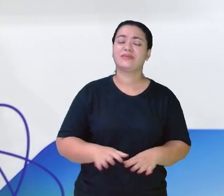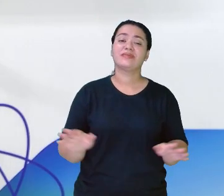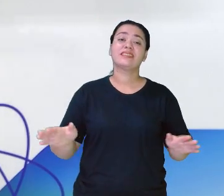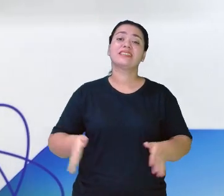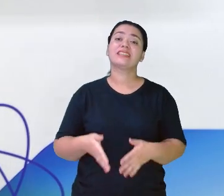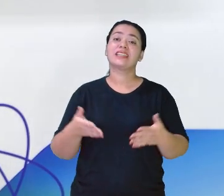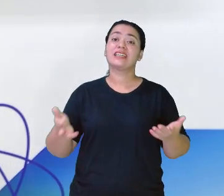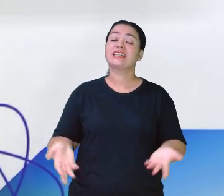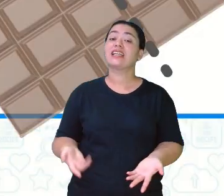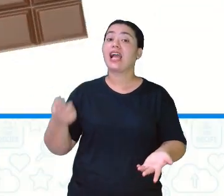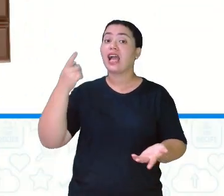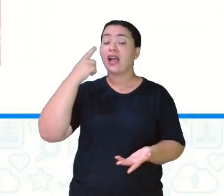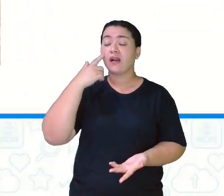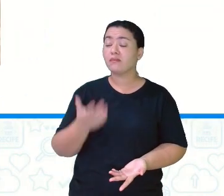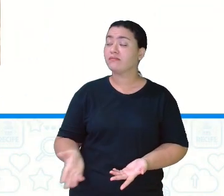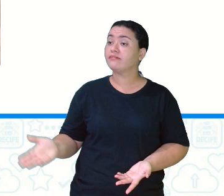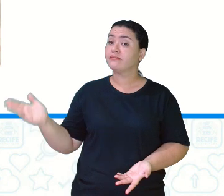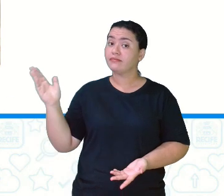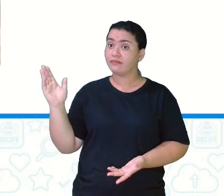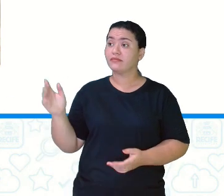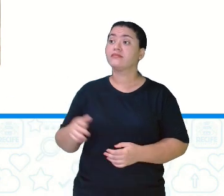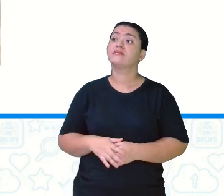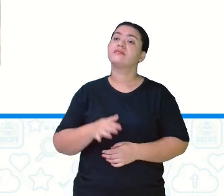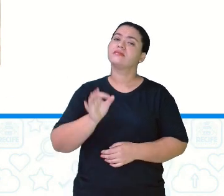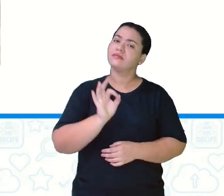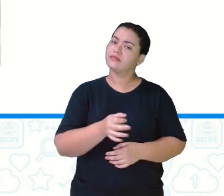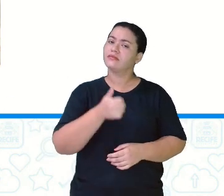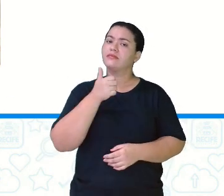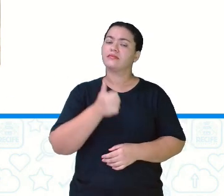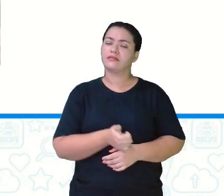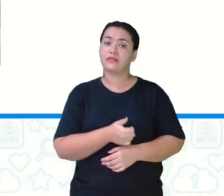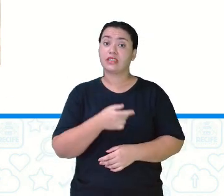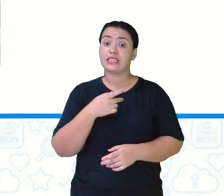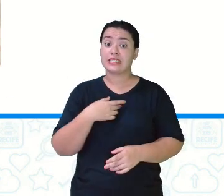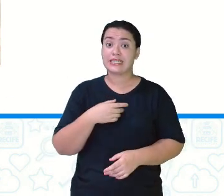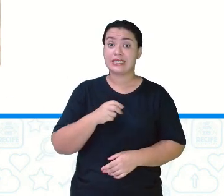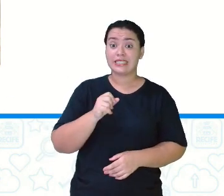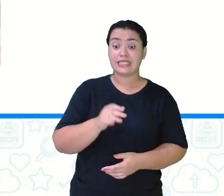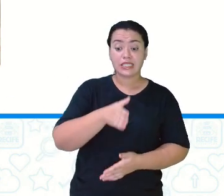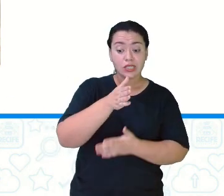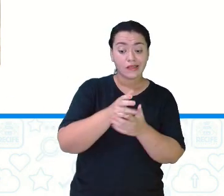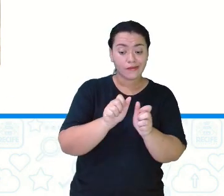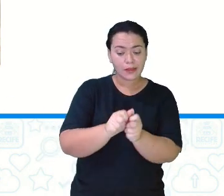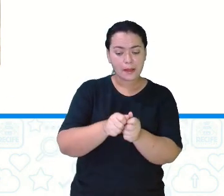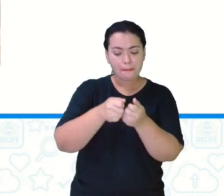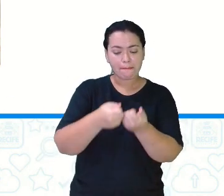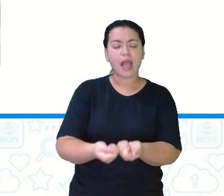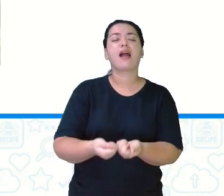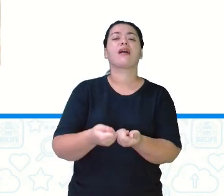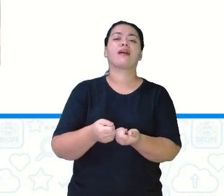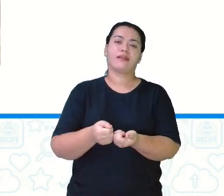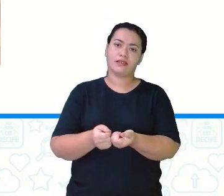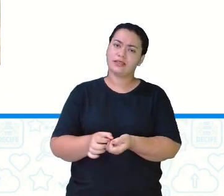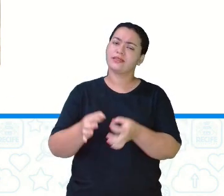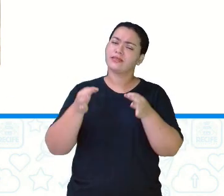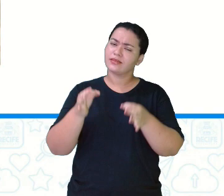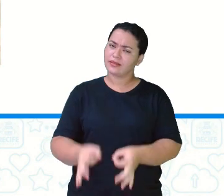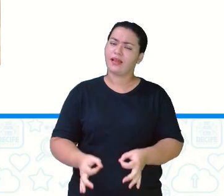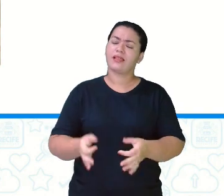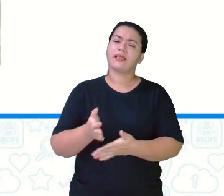vamos conferir, olha só, ficou realmente, se eu dividir ali no meio, meio